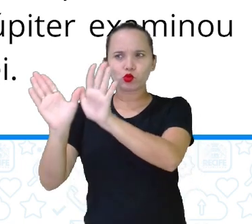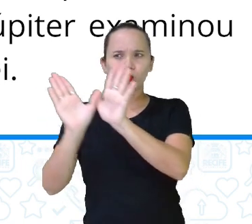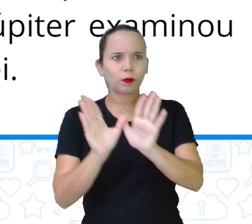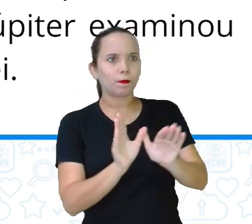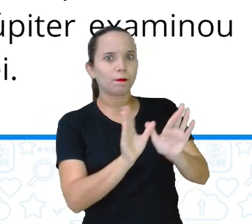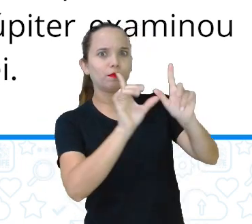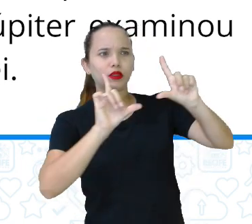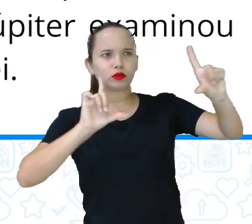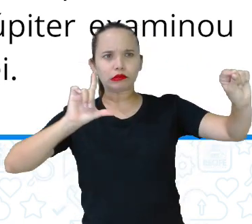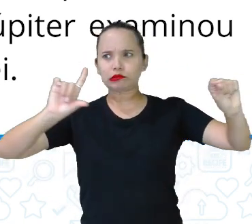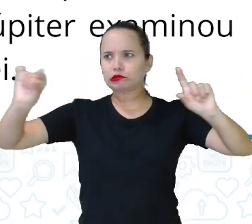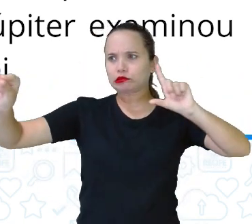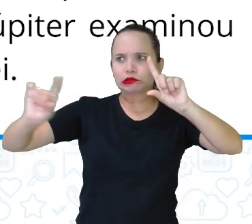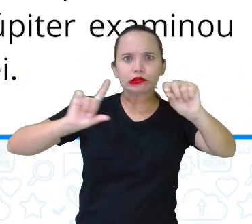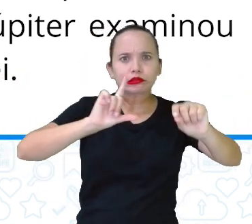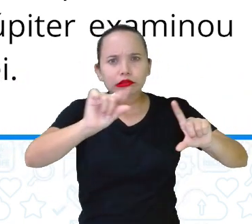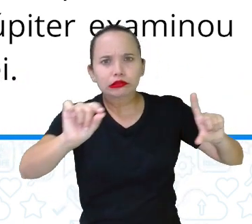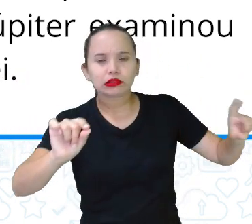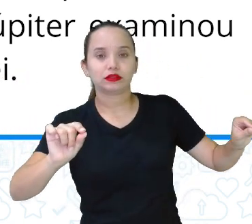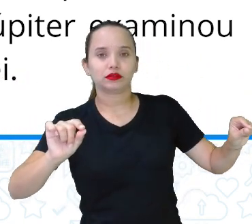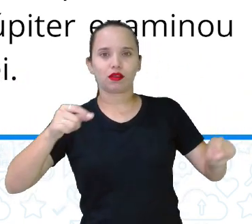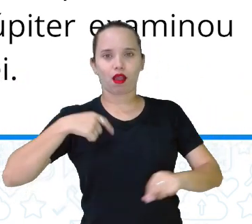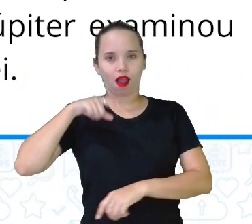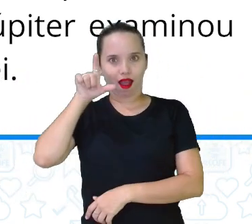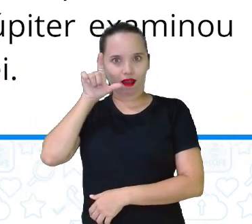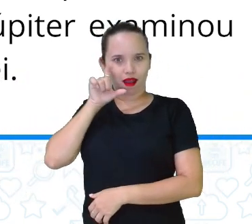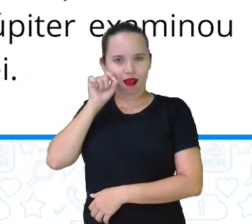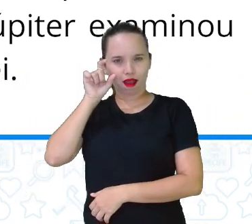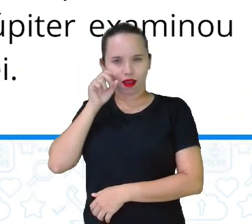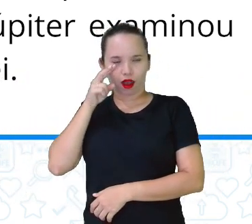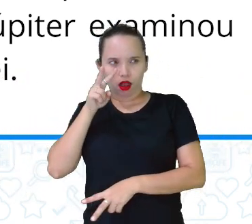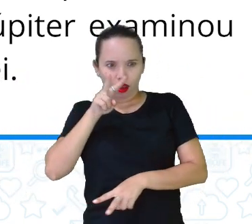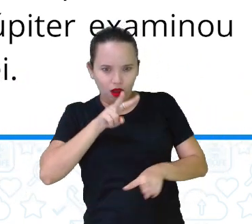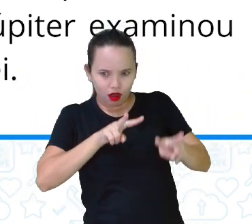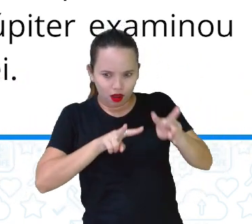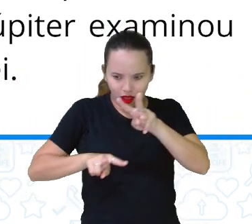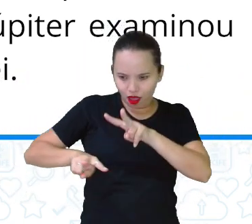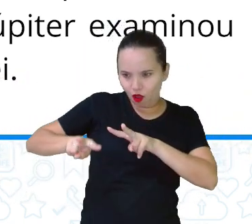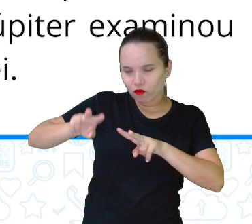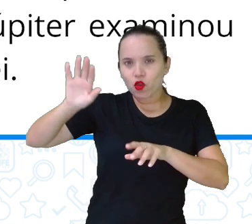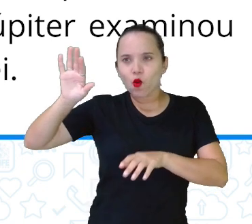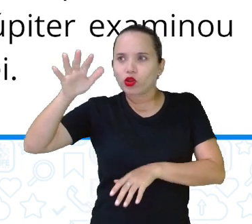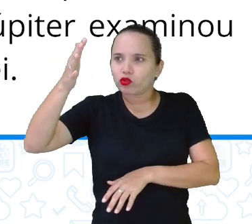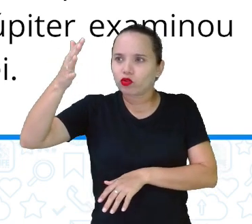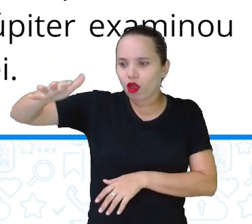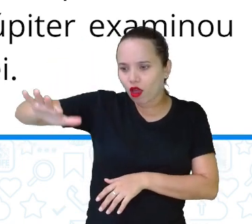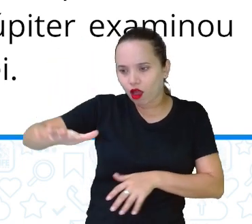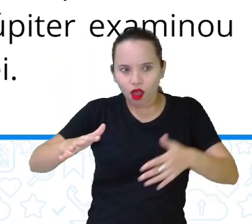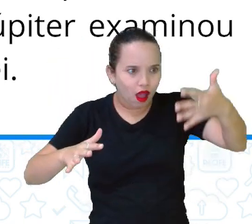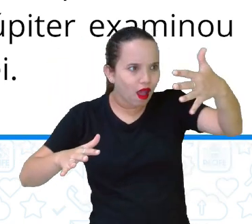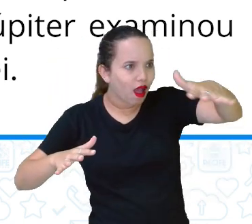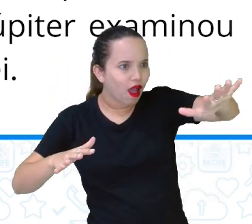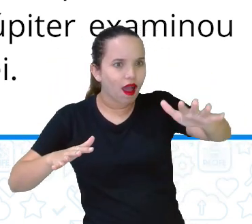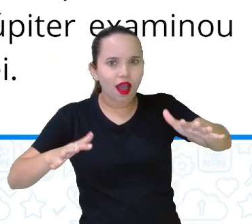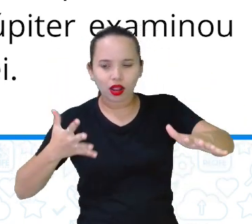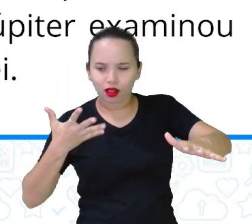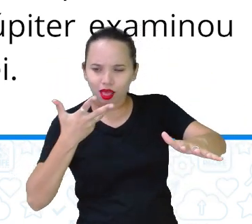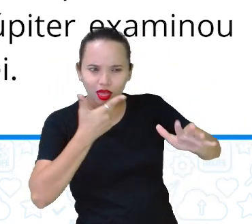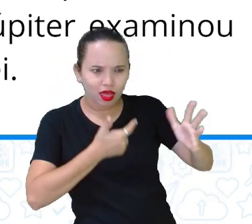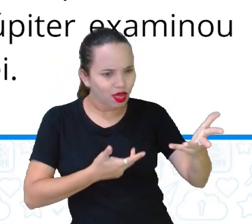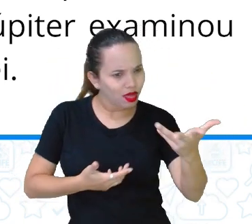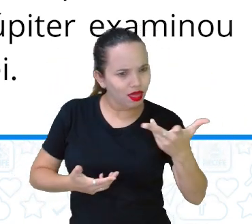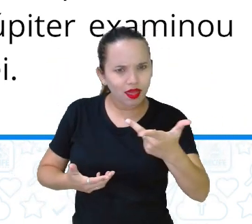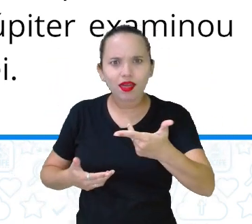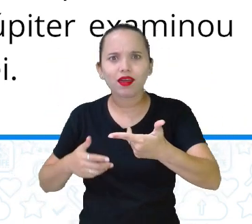penas ficaram caídas pelo chão. A gralha recorreu às mais bonitas e prendeu